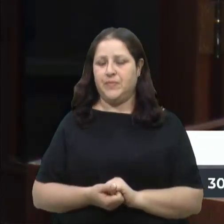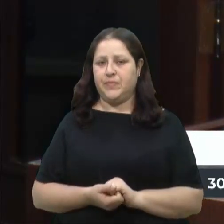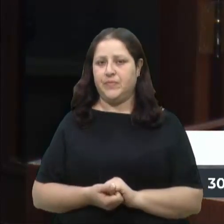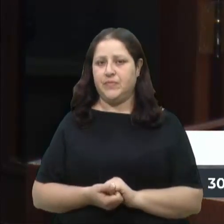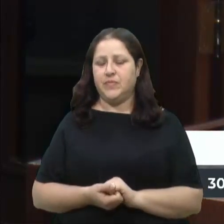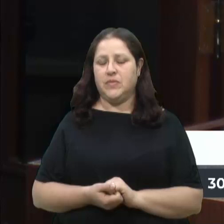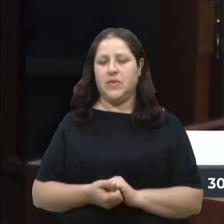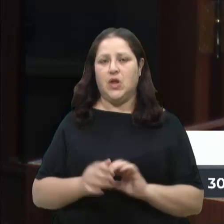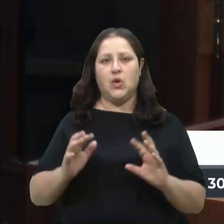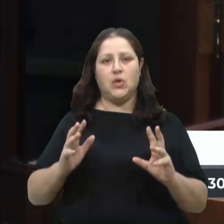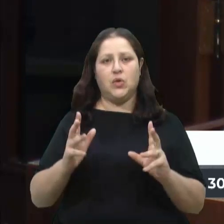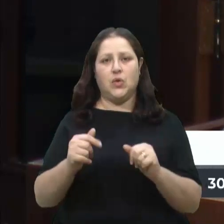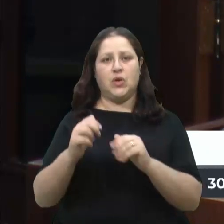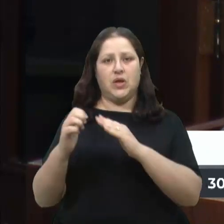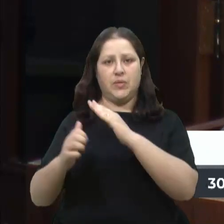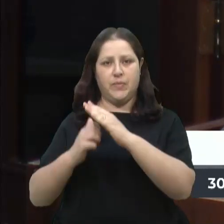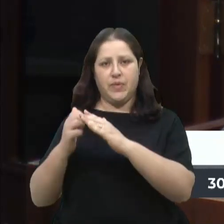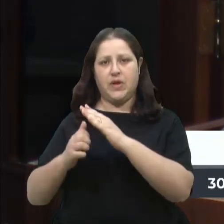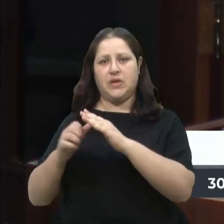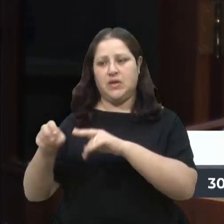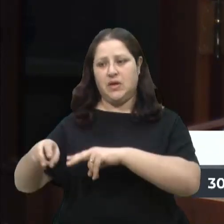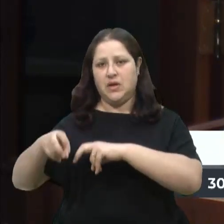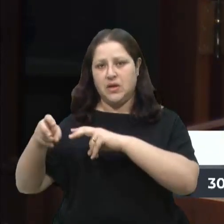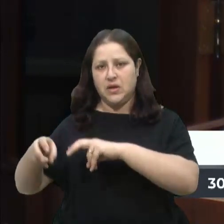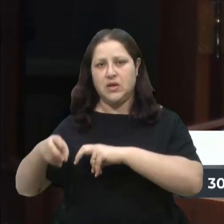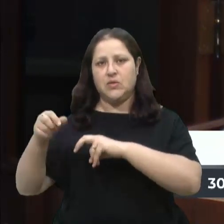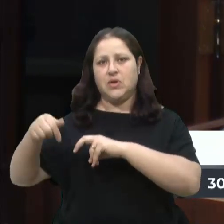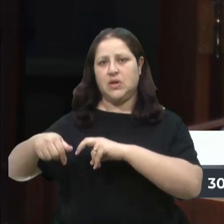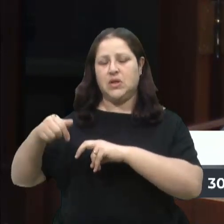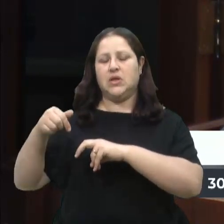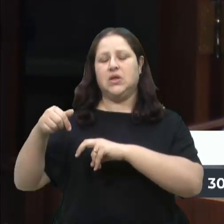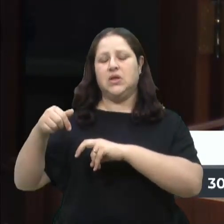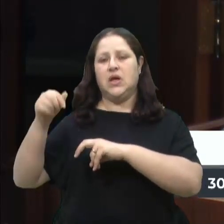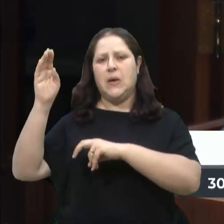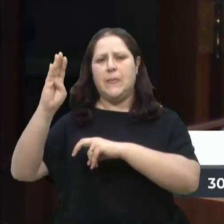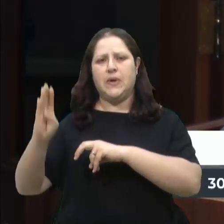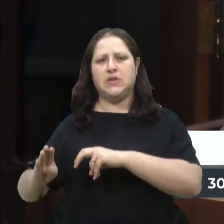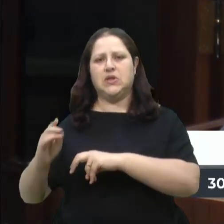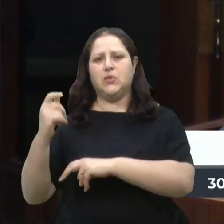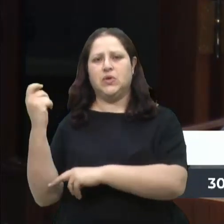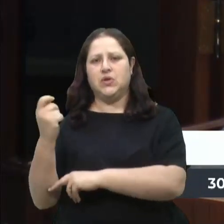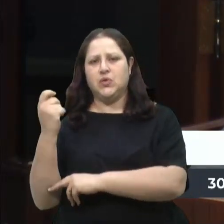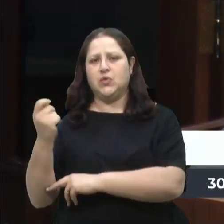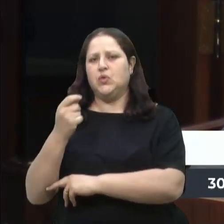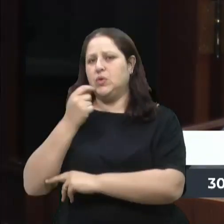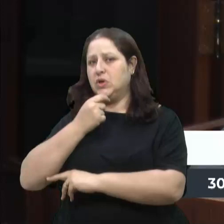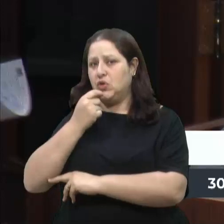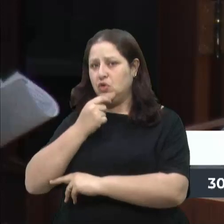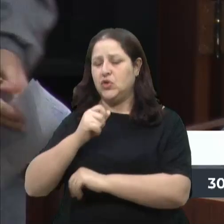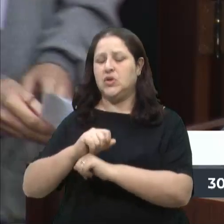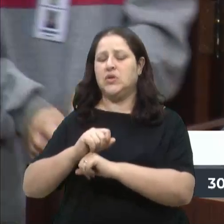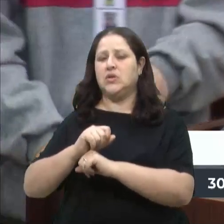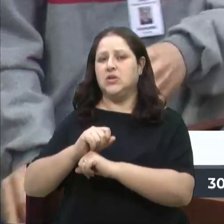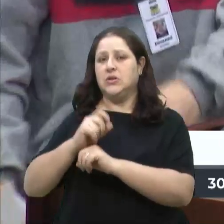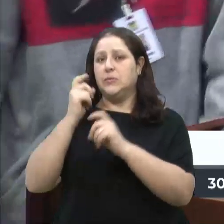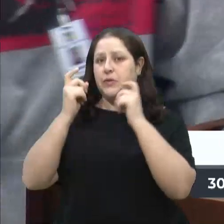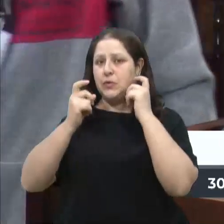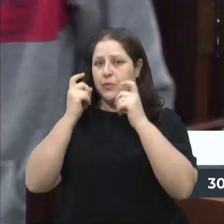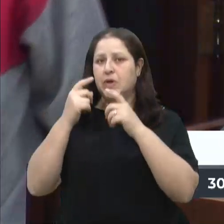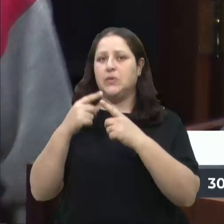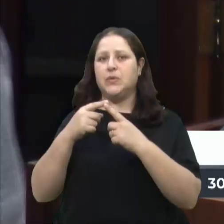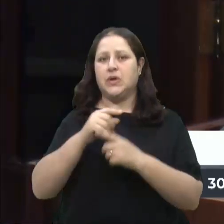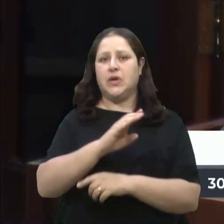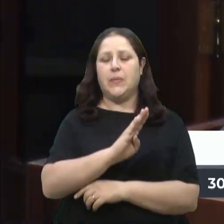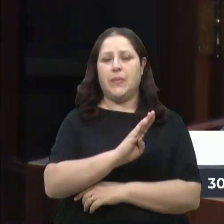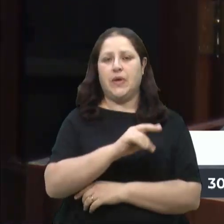as empresas e agroindústrias do nosso país, da nossa cidade, do nosso estado. O BNDES suspender 9 linhas de créditos